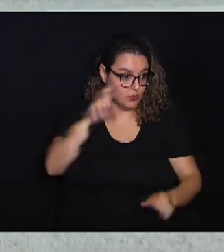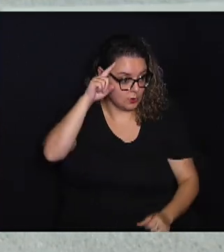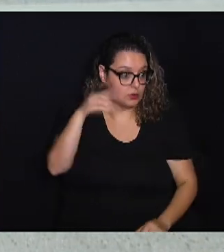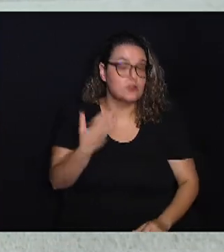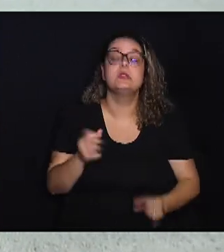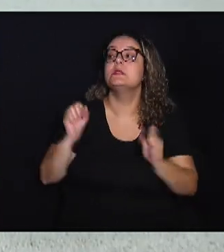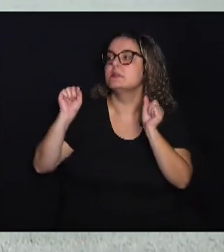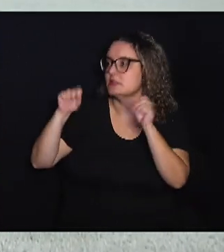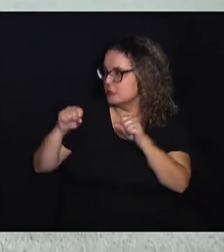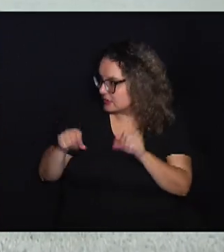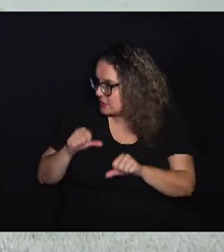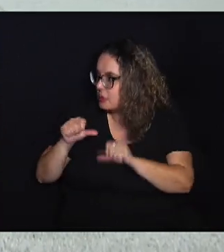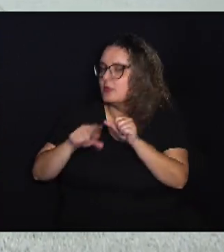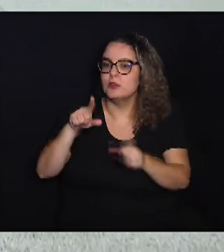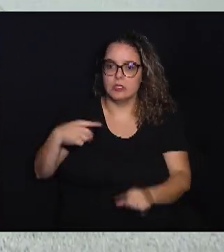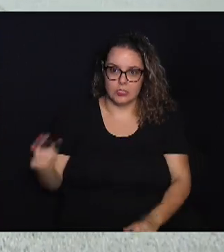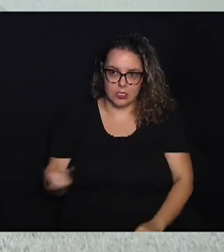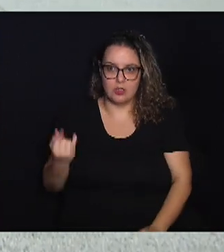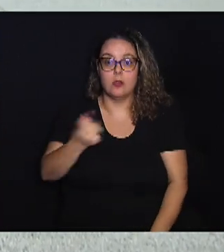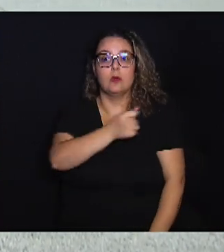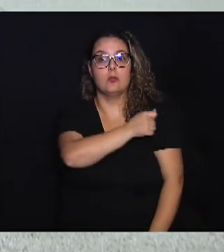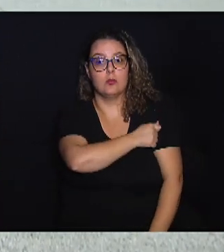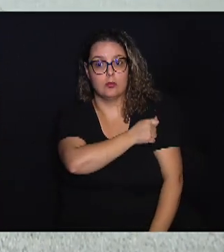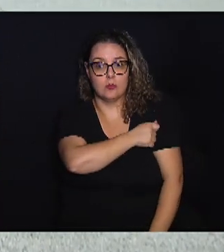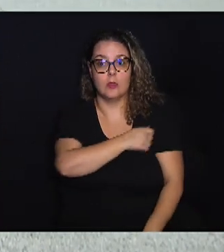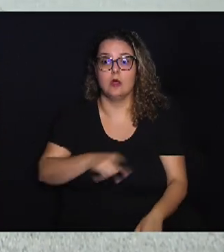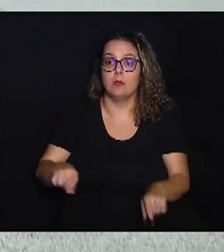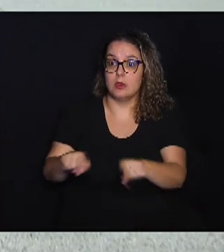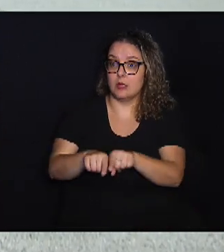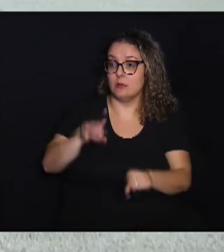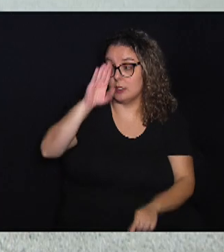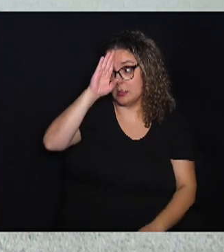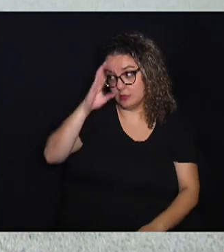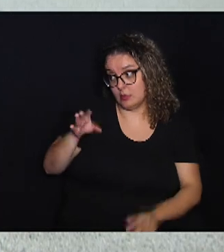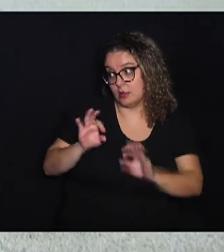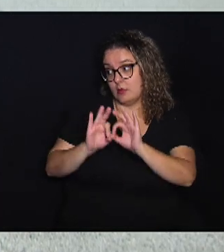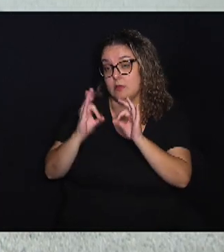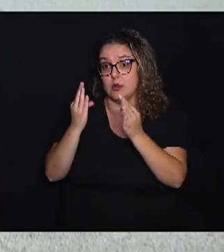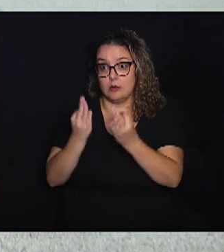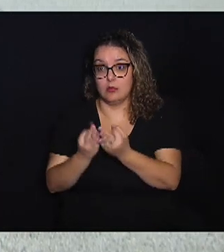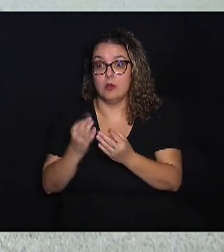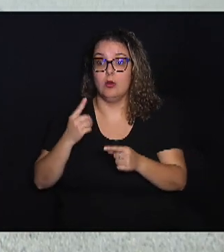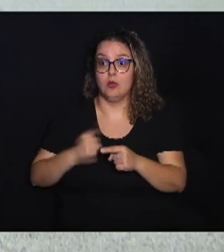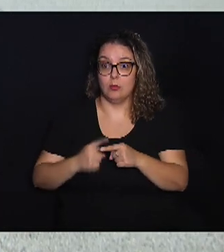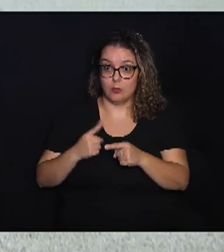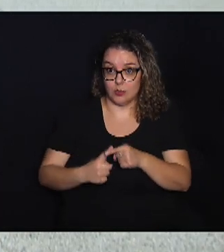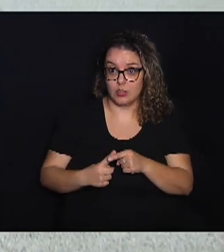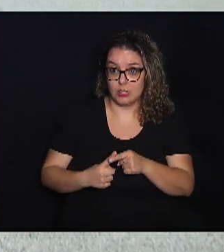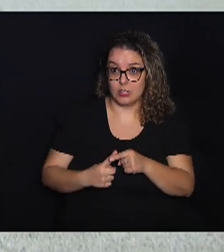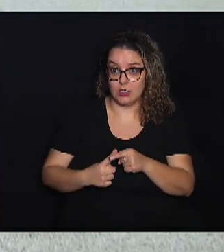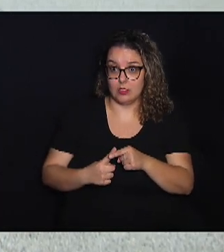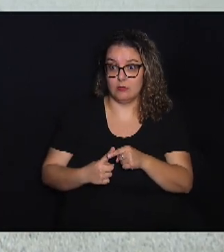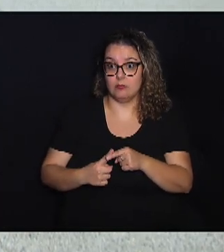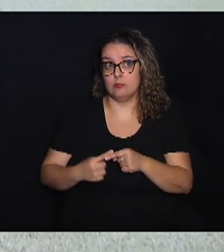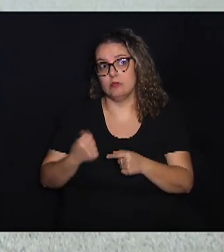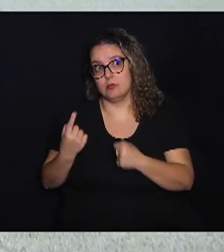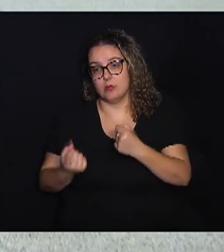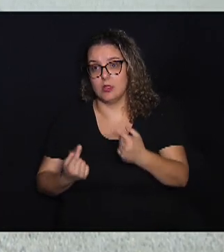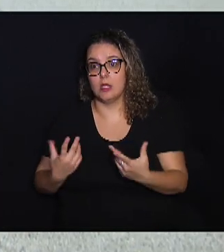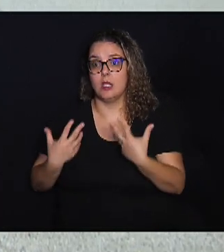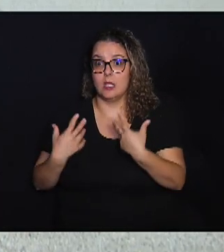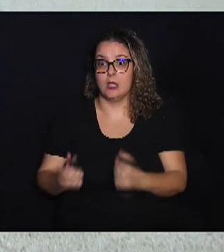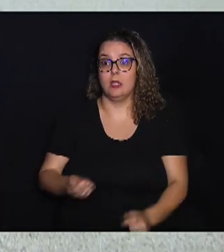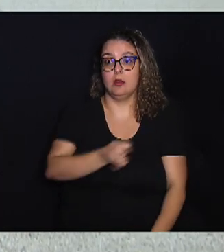ponto é muito importante, tanto para os alunos, mas principalmente para as famílias, porque eventualmente a gente recebe alunos